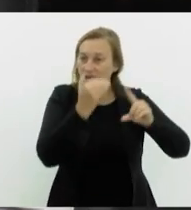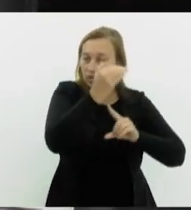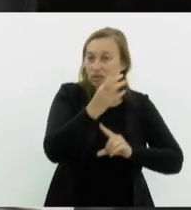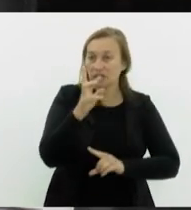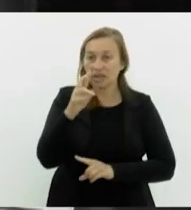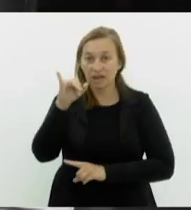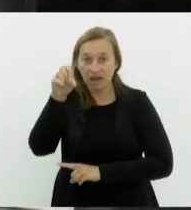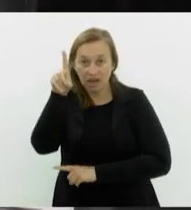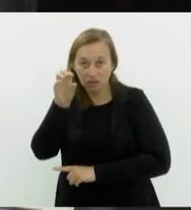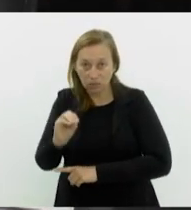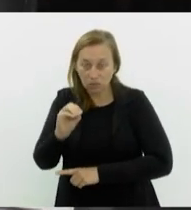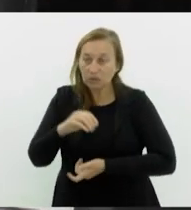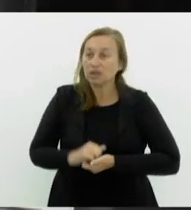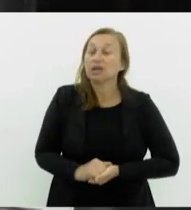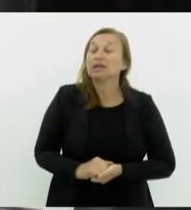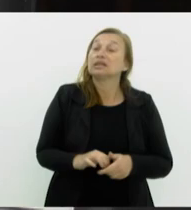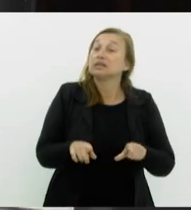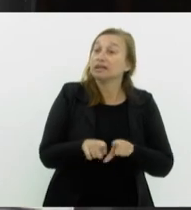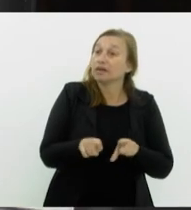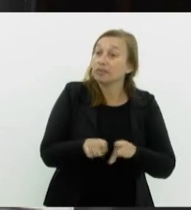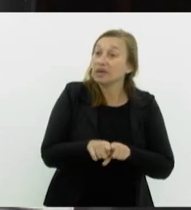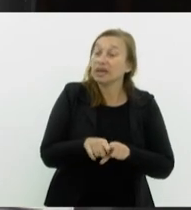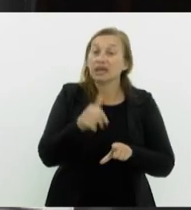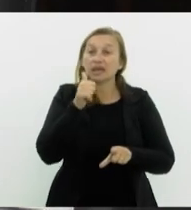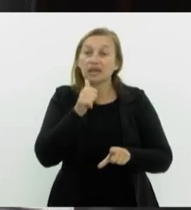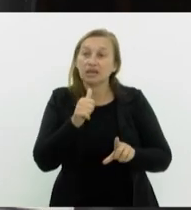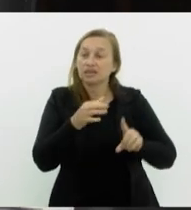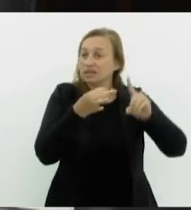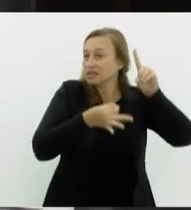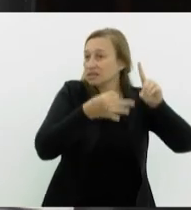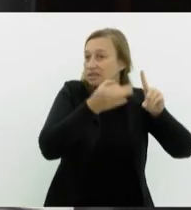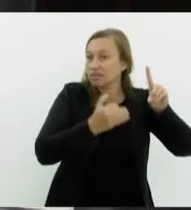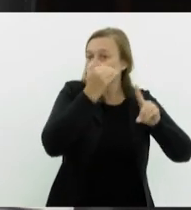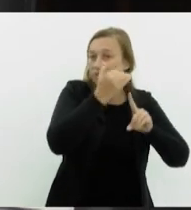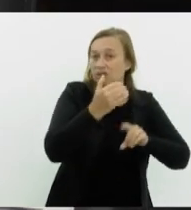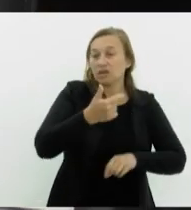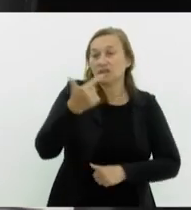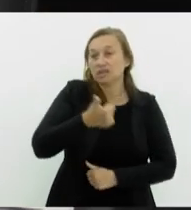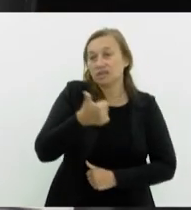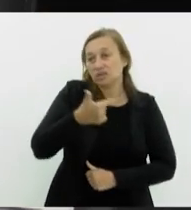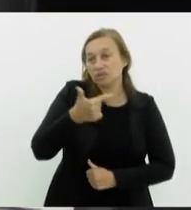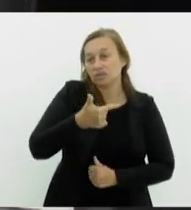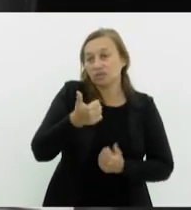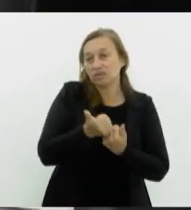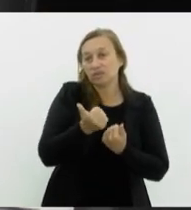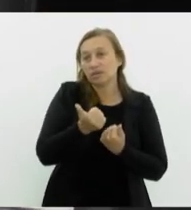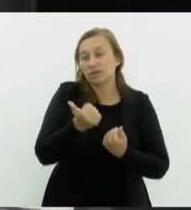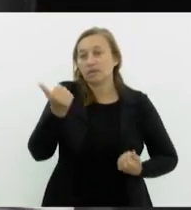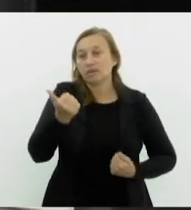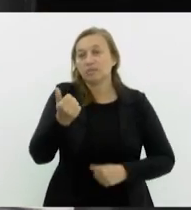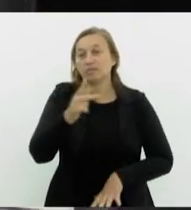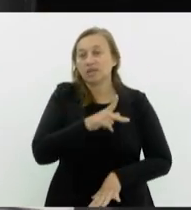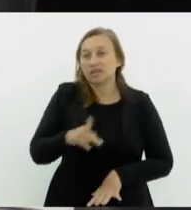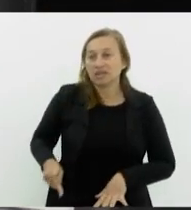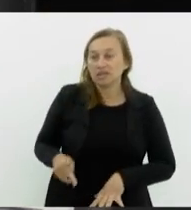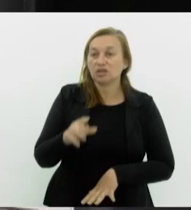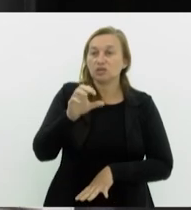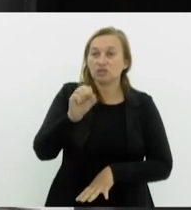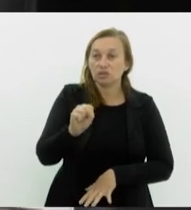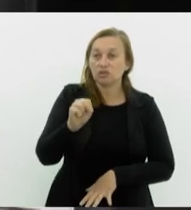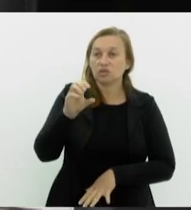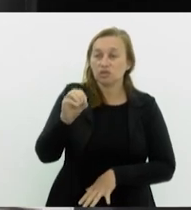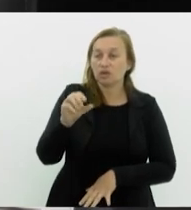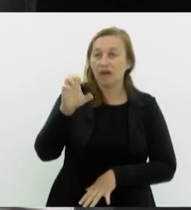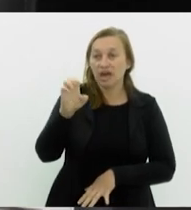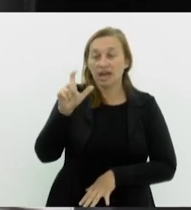e da desembargadora segunda presidente, Sueli Magalhães, que se